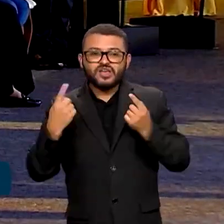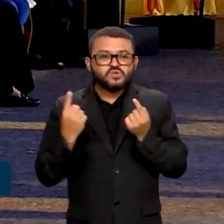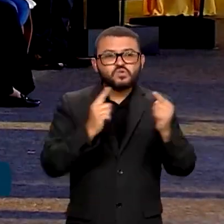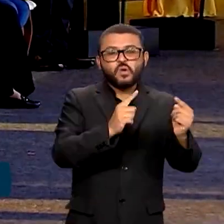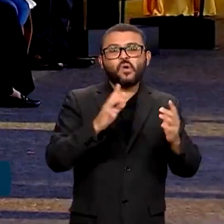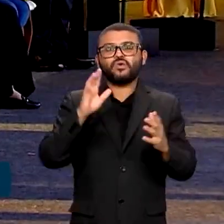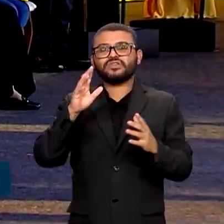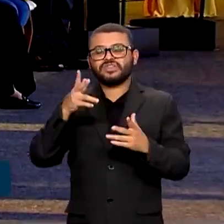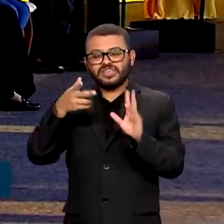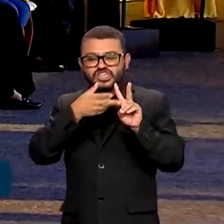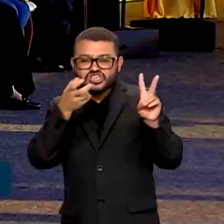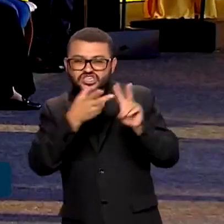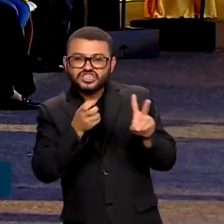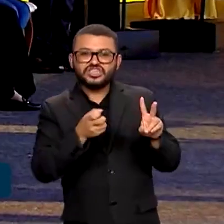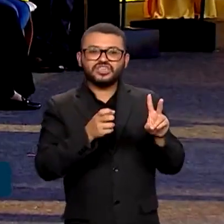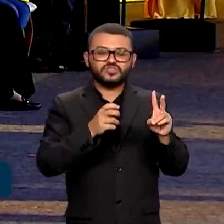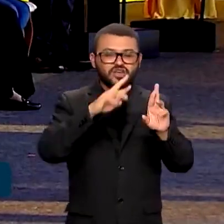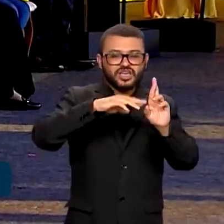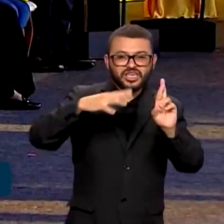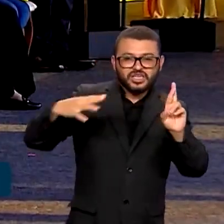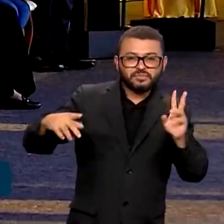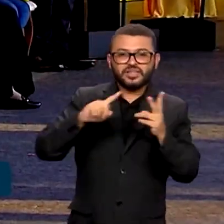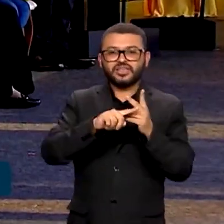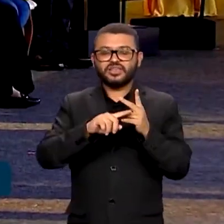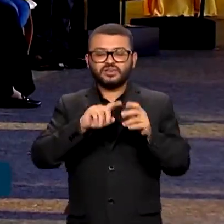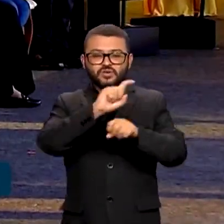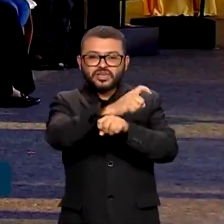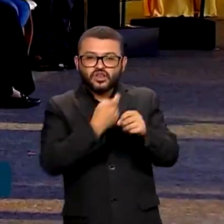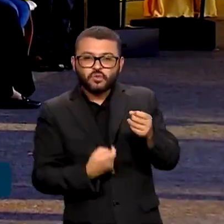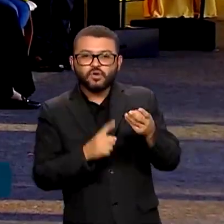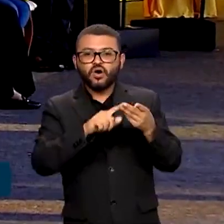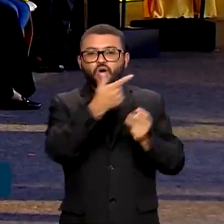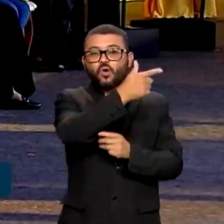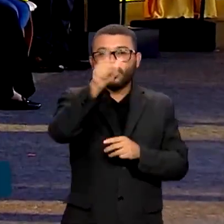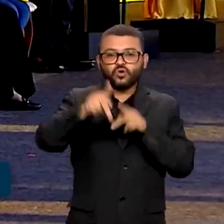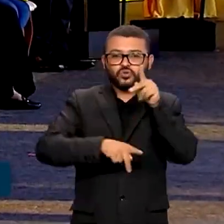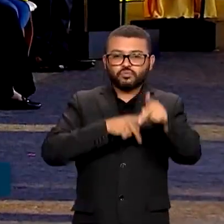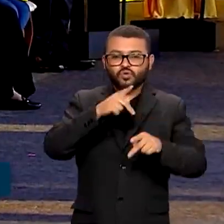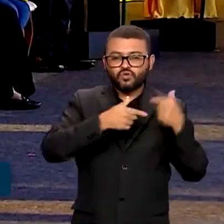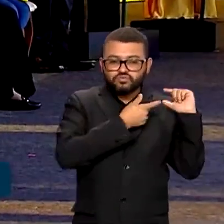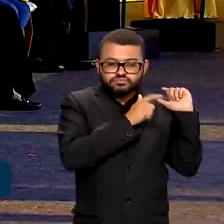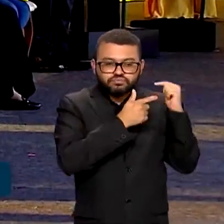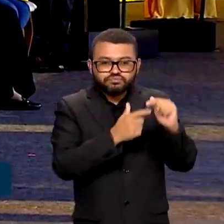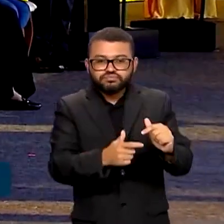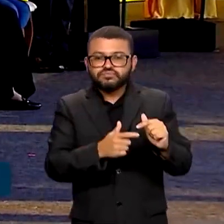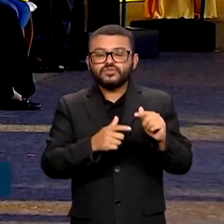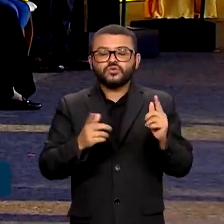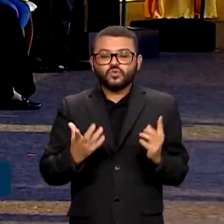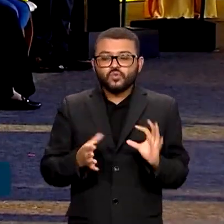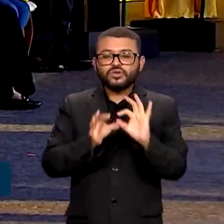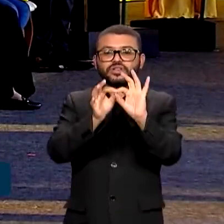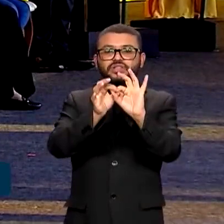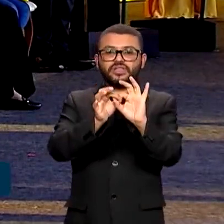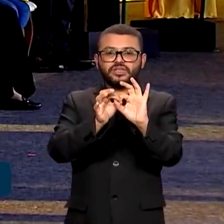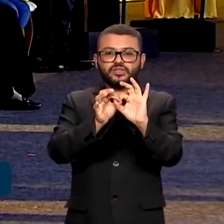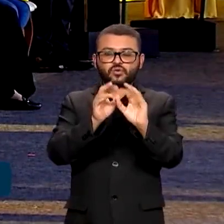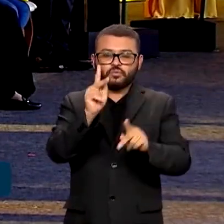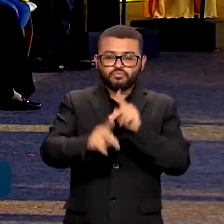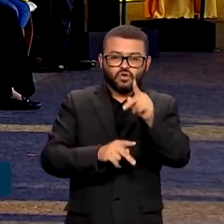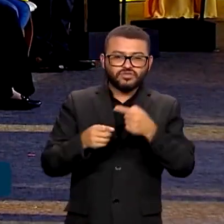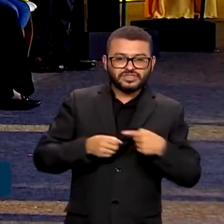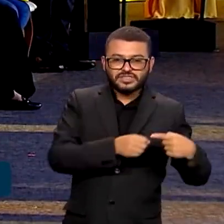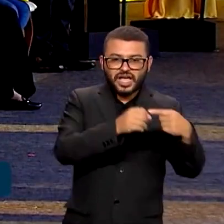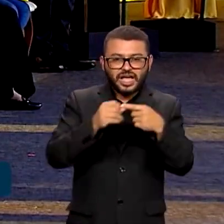junto com indígenas, ribeirinhos, quilombolas e outras populações tradicionais, junto aos povos das